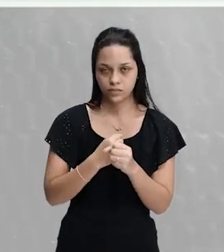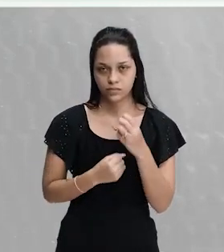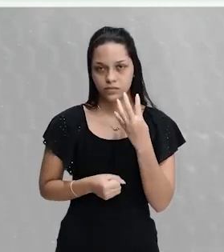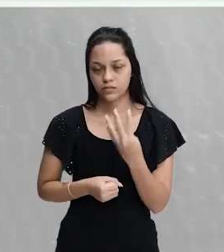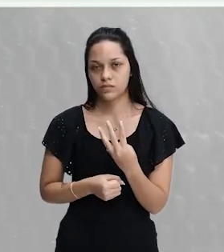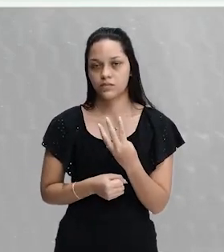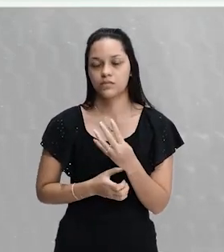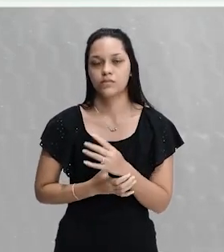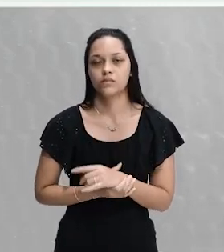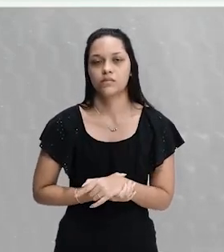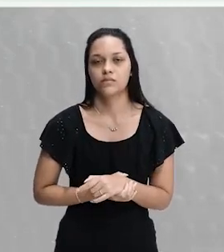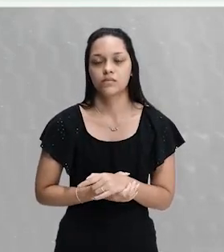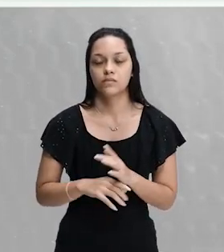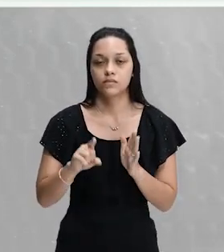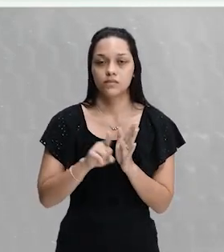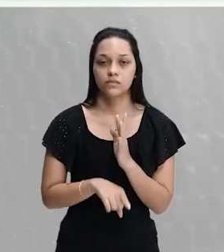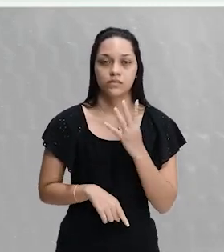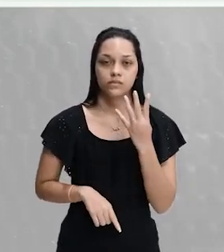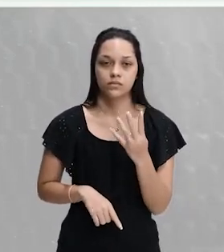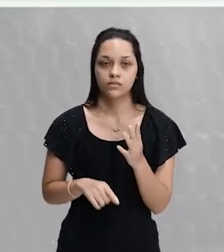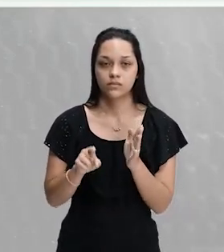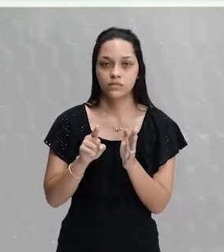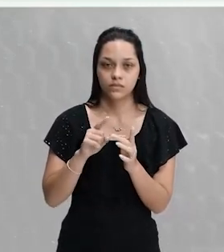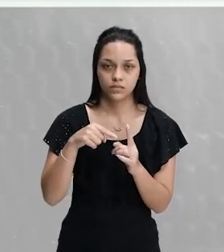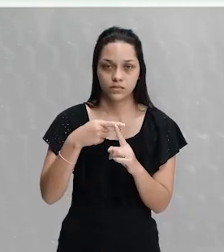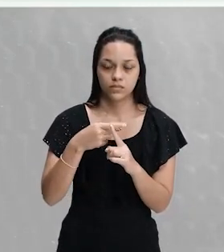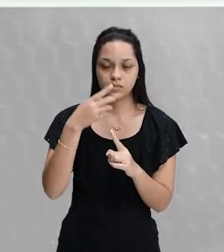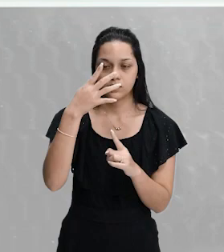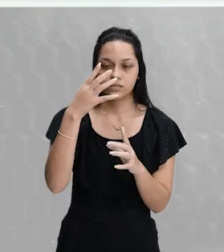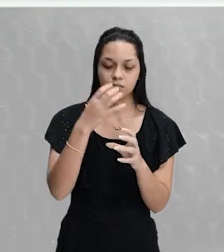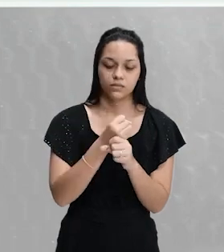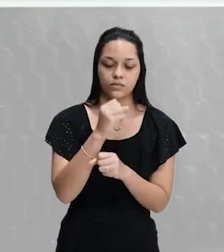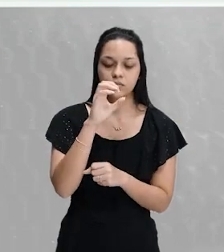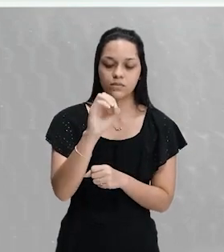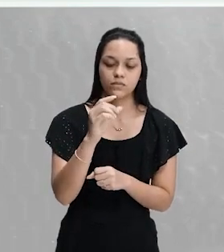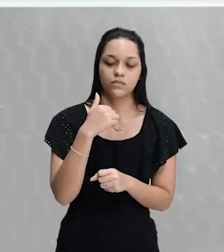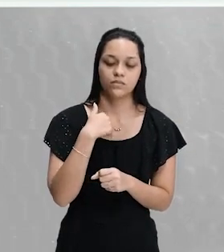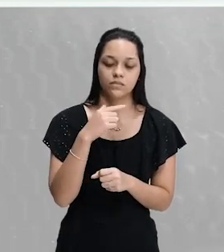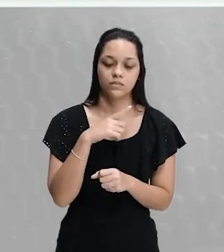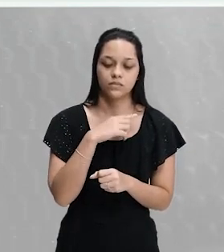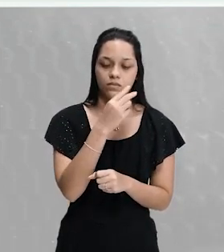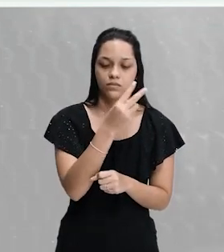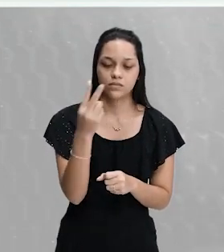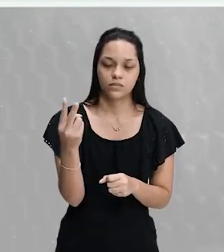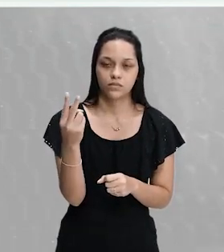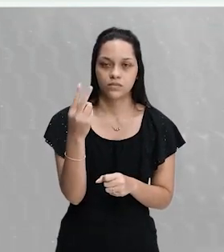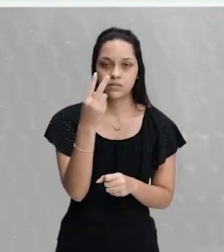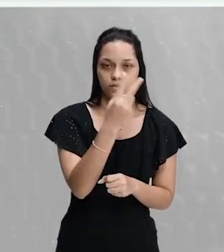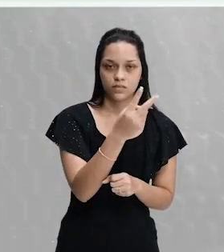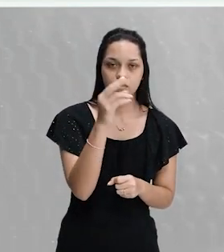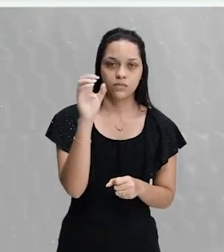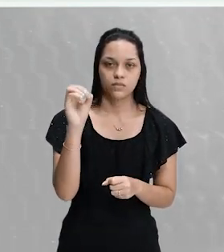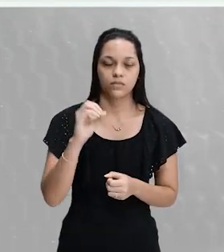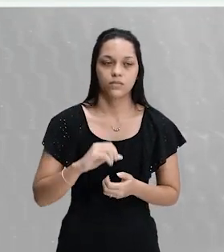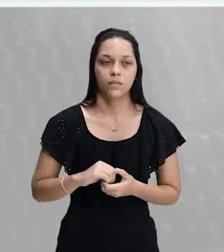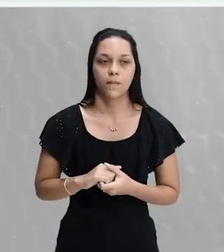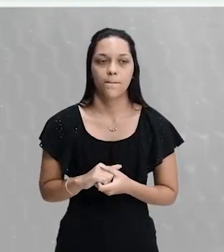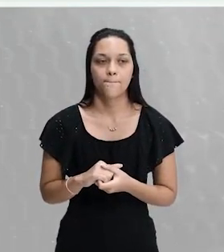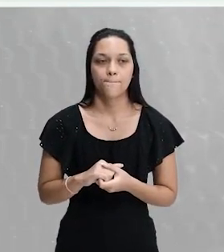fica menos 4. Menos 4 com mais 4 dá 0. E aí eu formei o par 2 e 0.